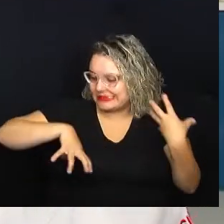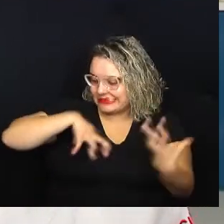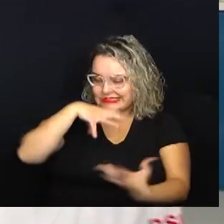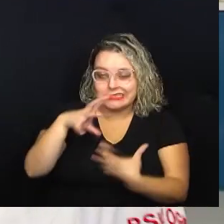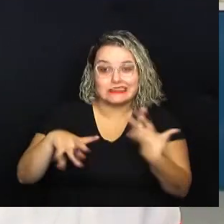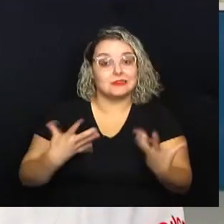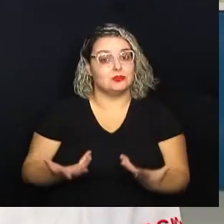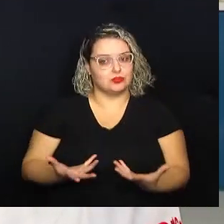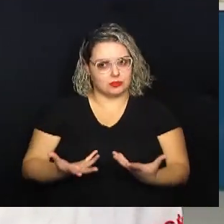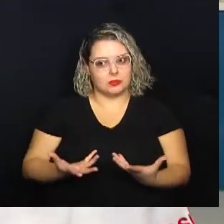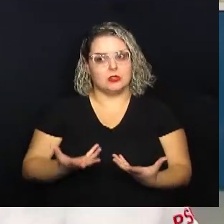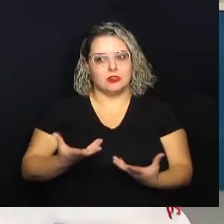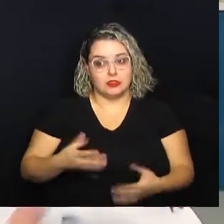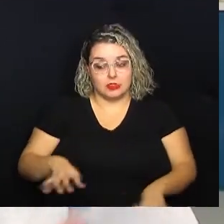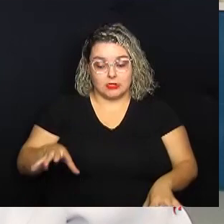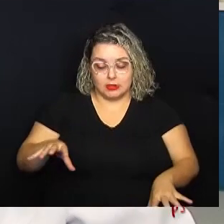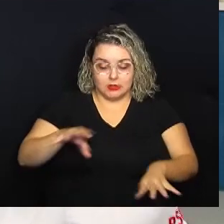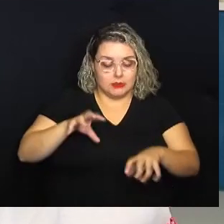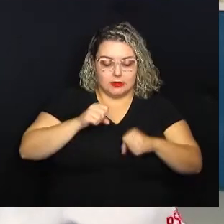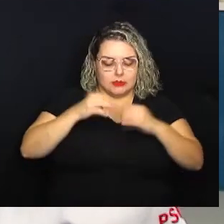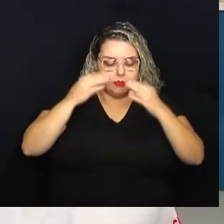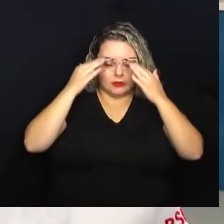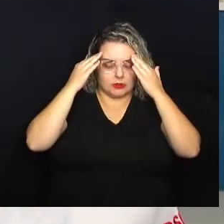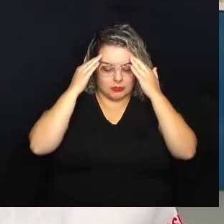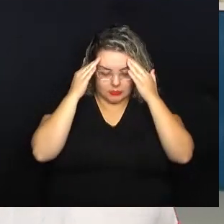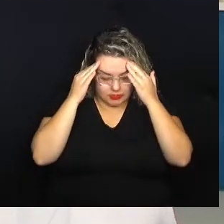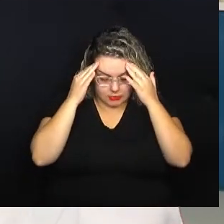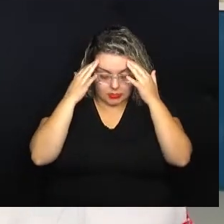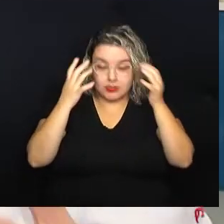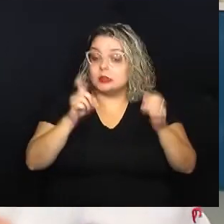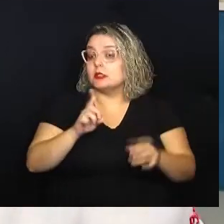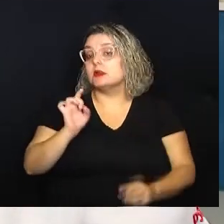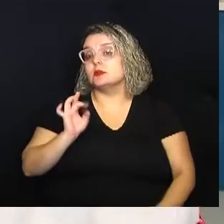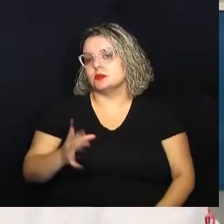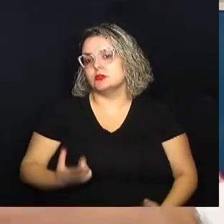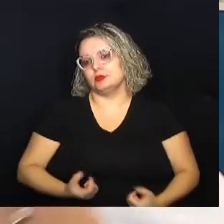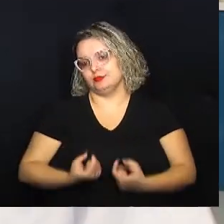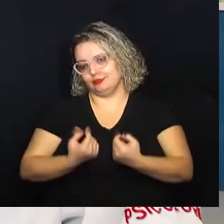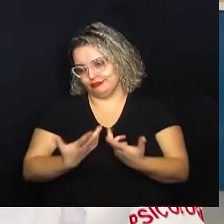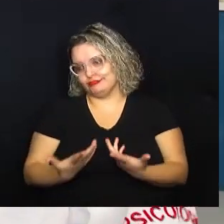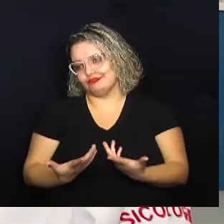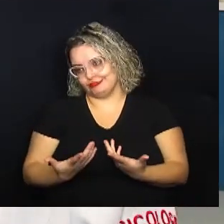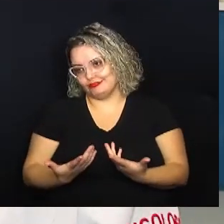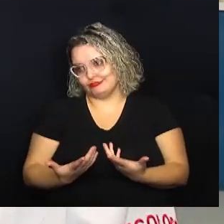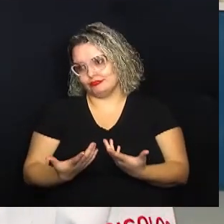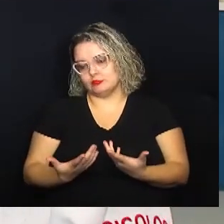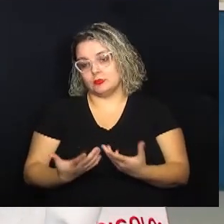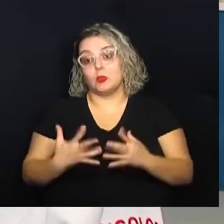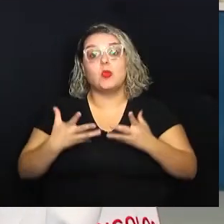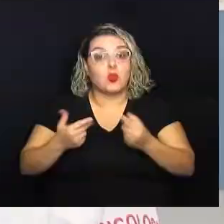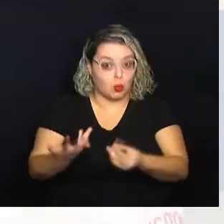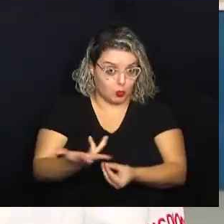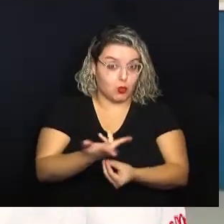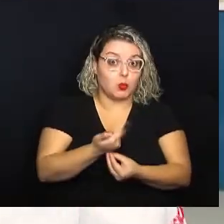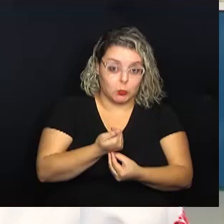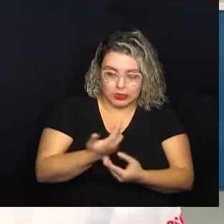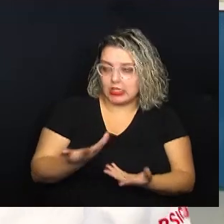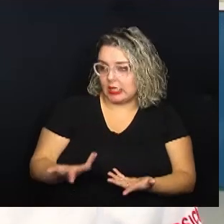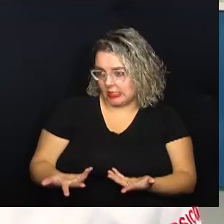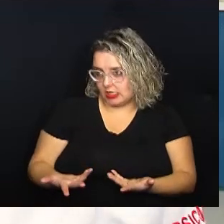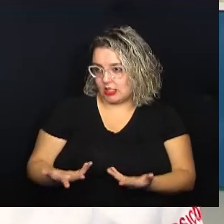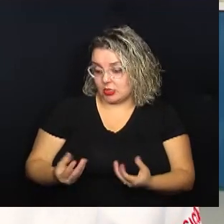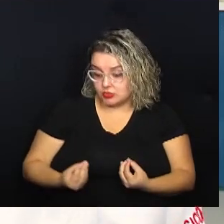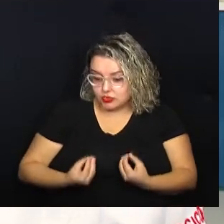caótico e isso trazer questões para a saúde mental, não só o adoecimento pelo câncer. Como